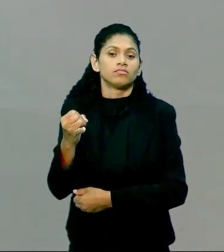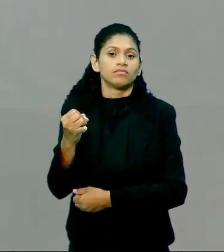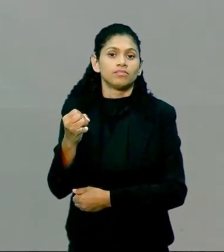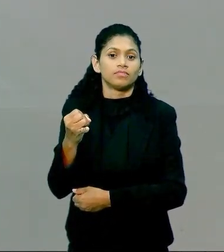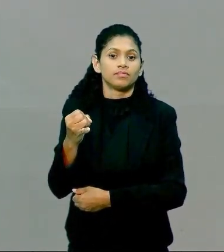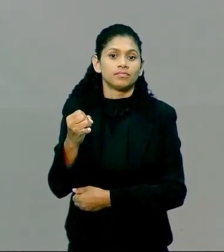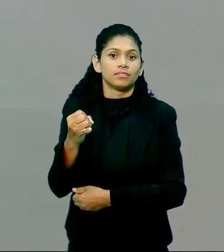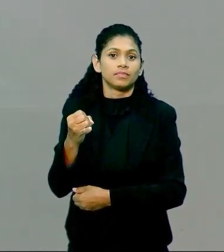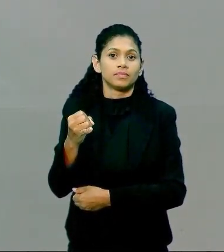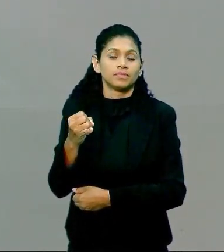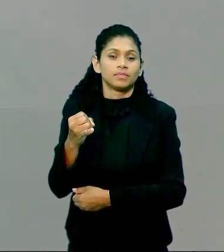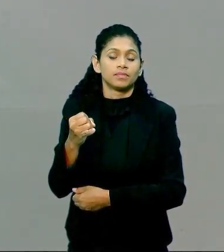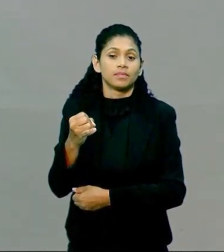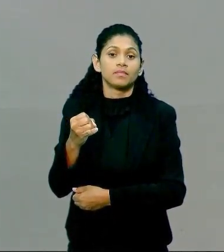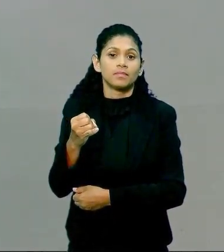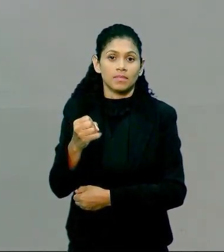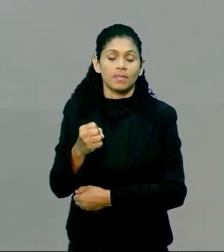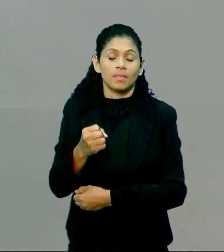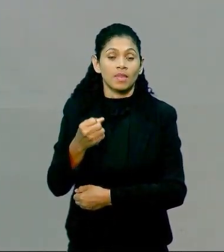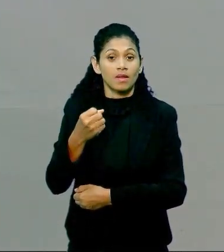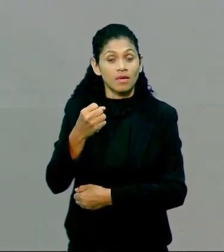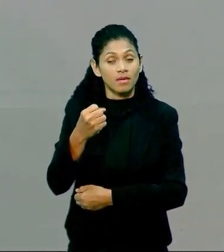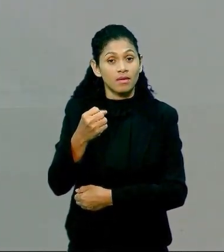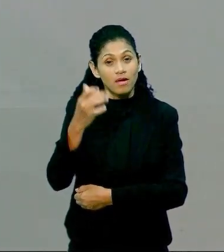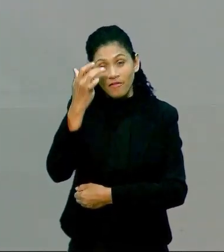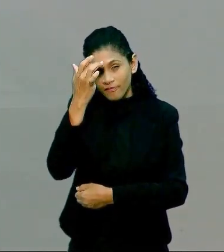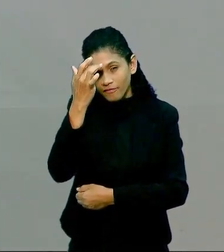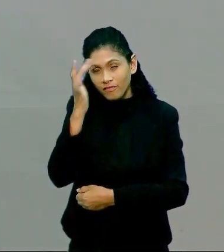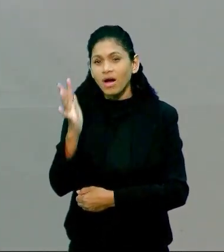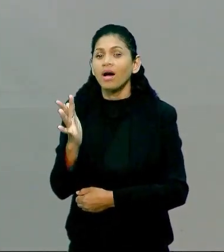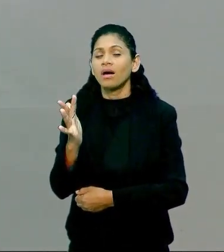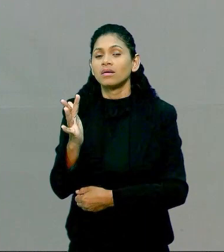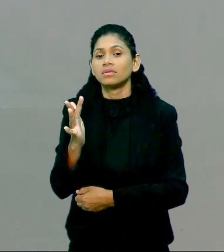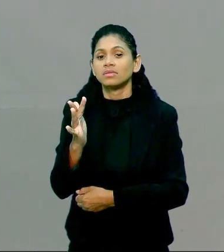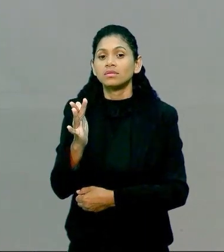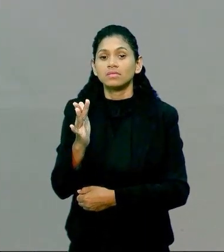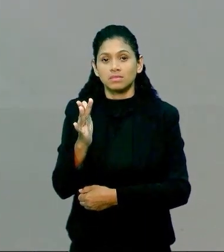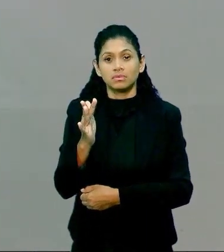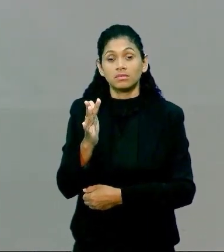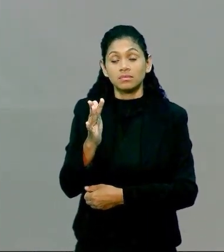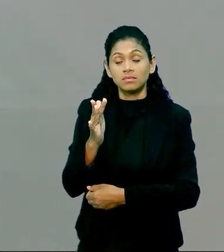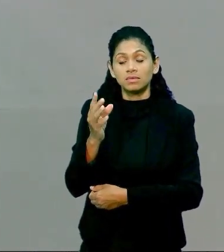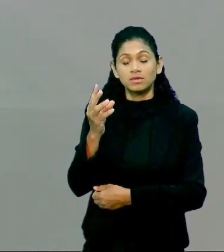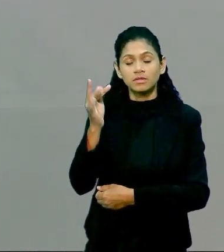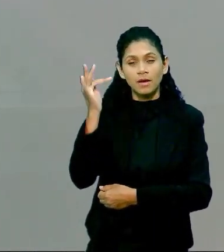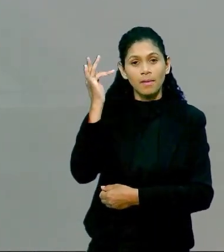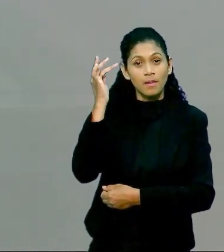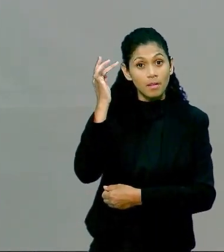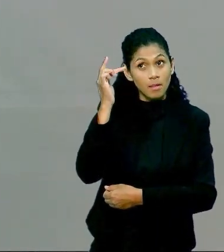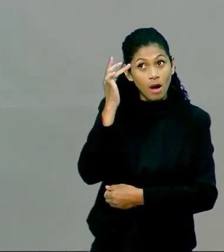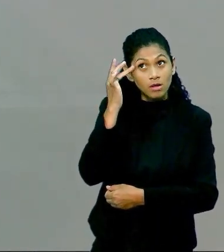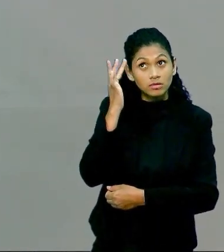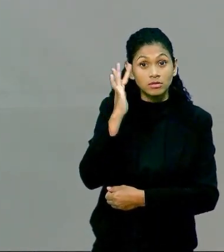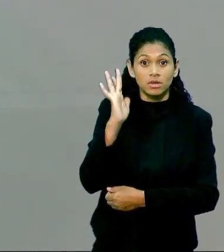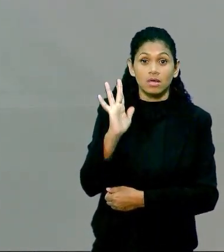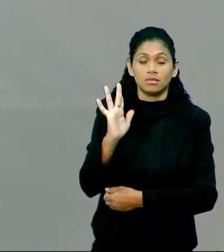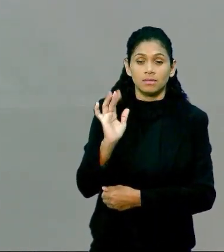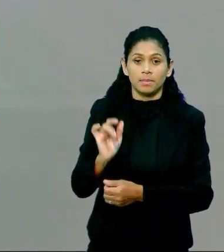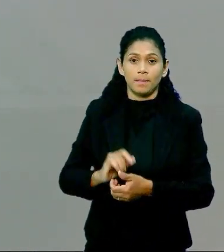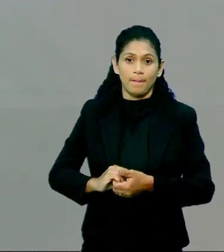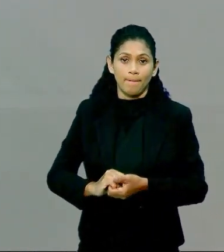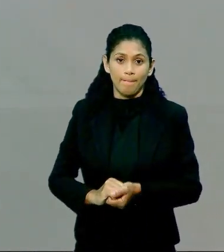como você é fácil inferir, né? Você está inferindo agora. Então, acompanhe aí comigo o raciocínio. O que é que está dizendo